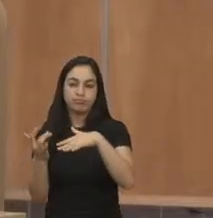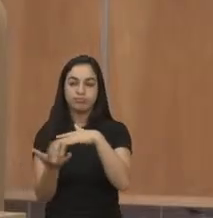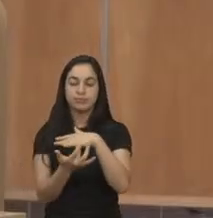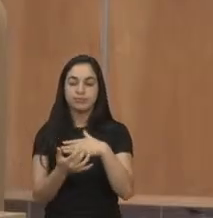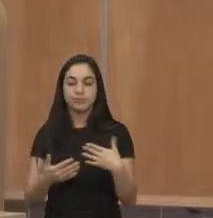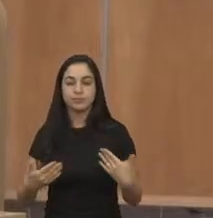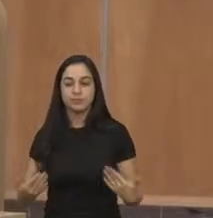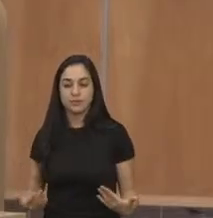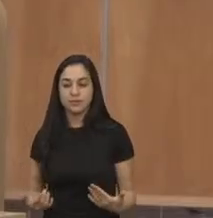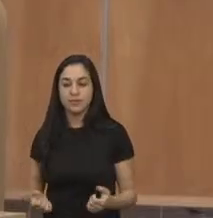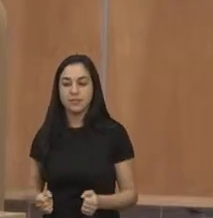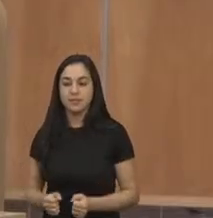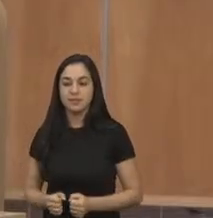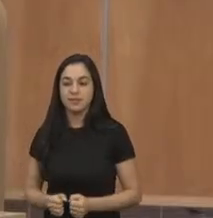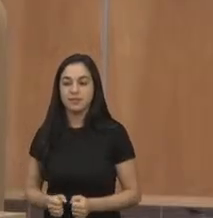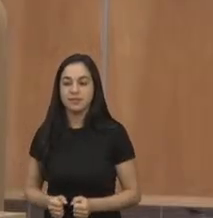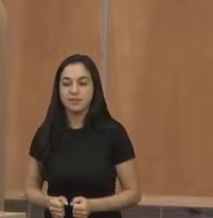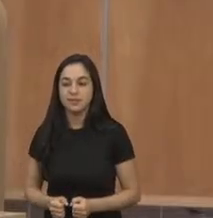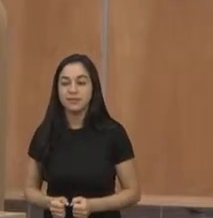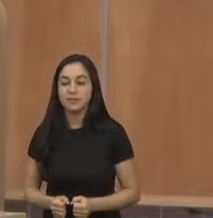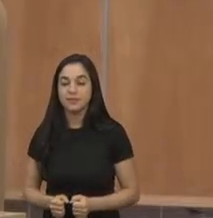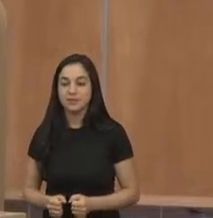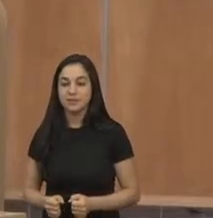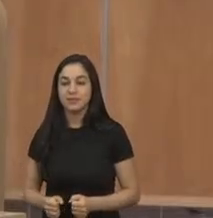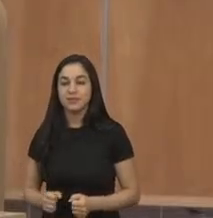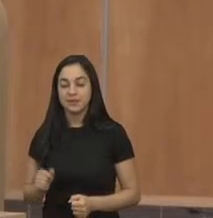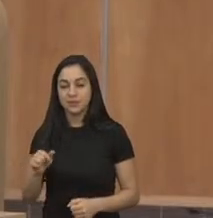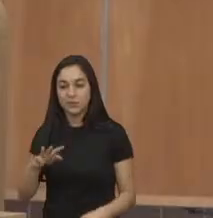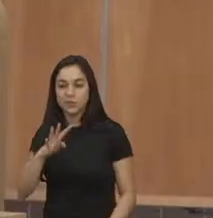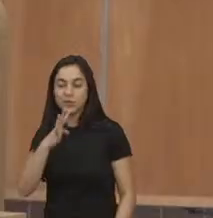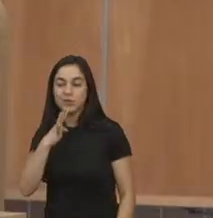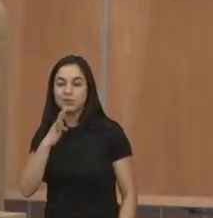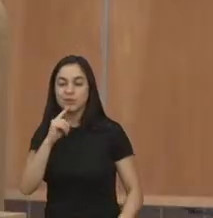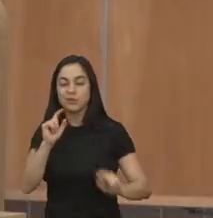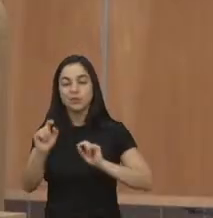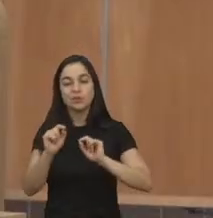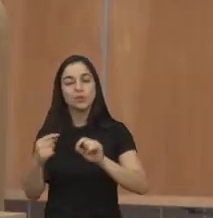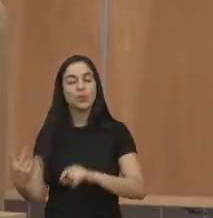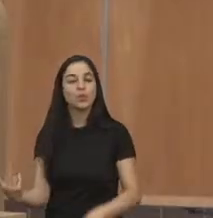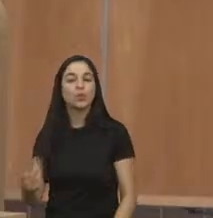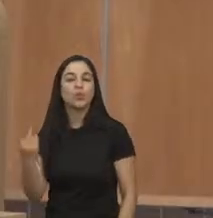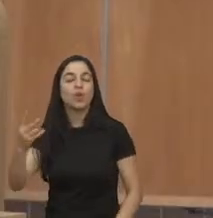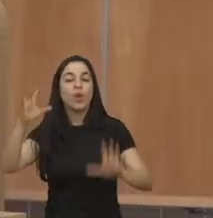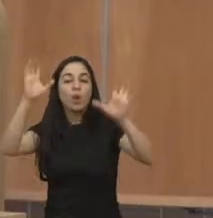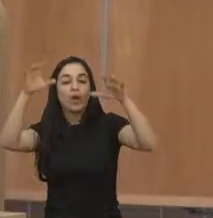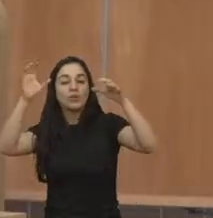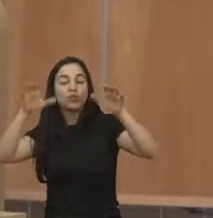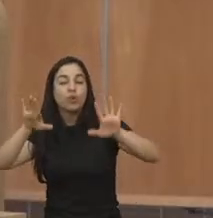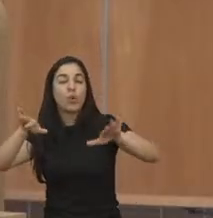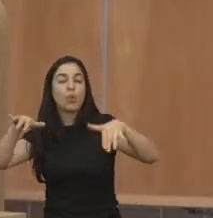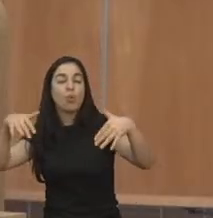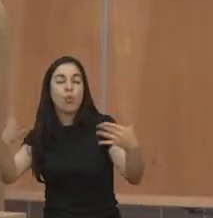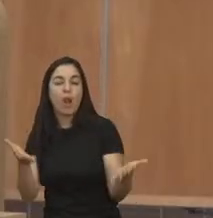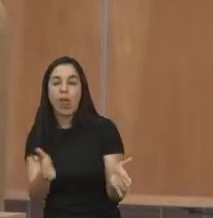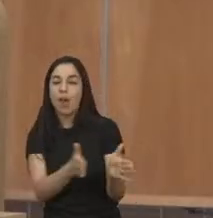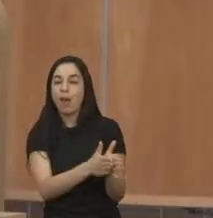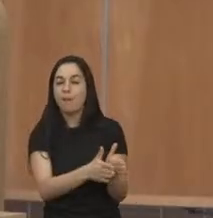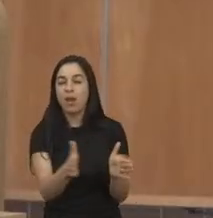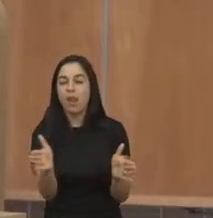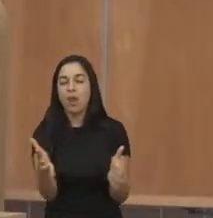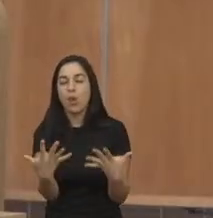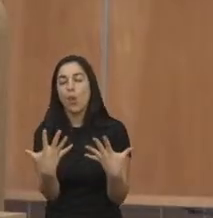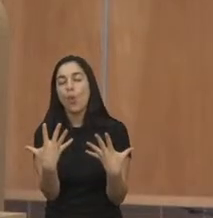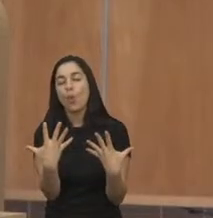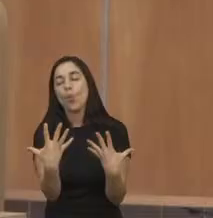Dizem que só se reconhece o valor da chuva depois que você passa por um